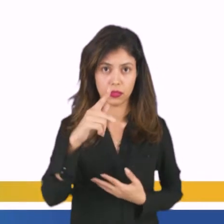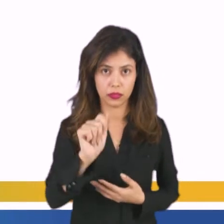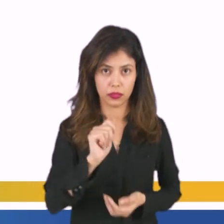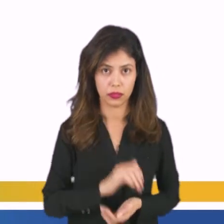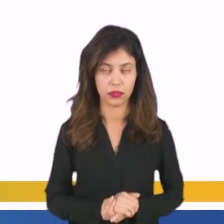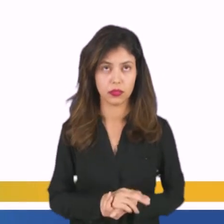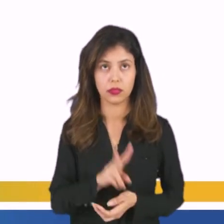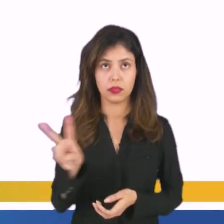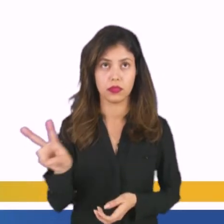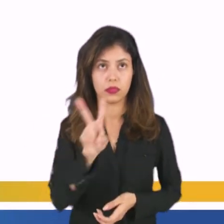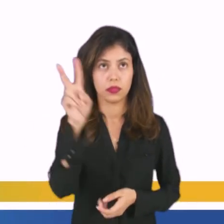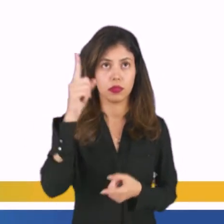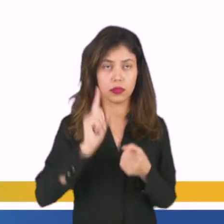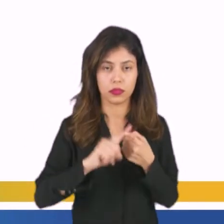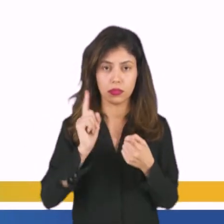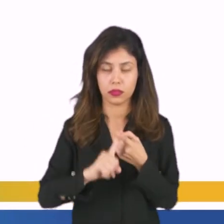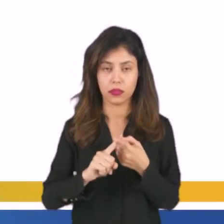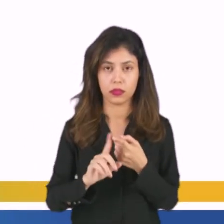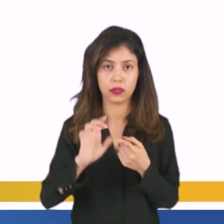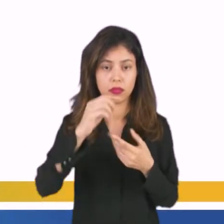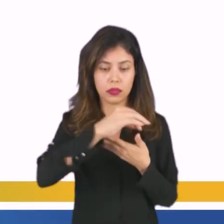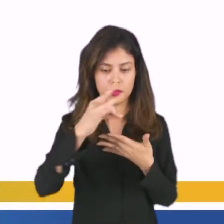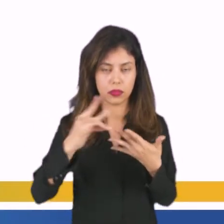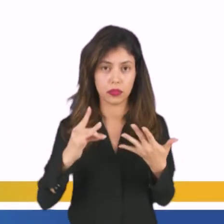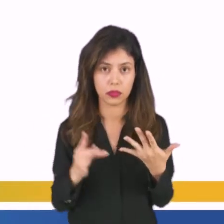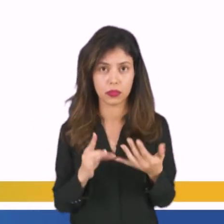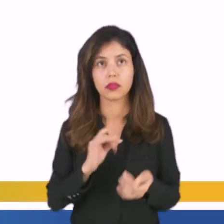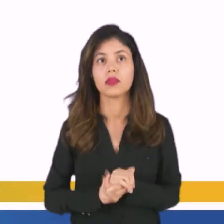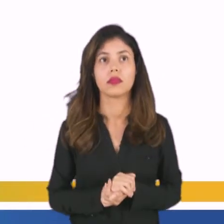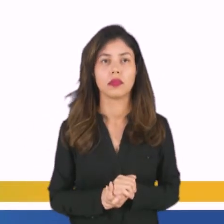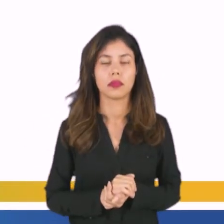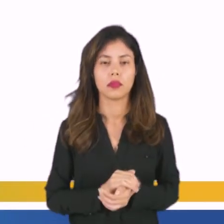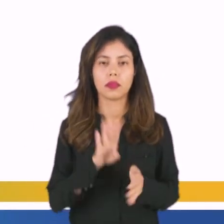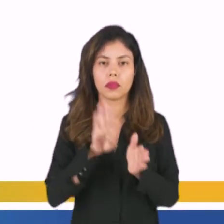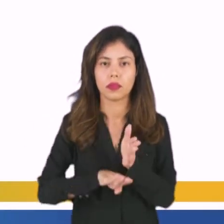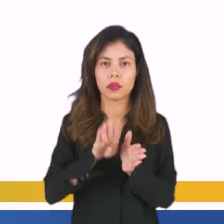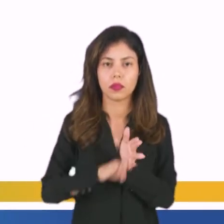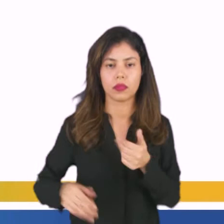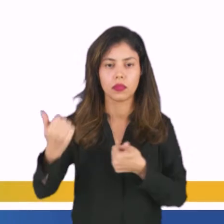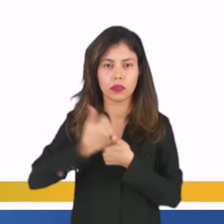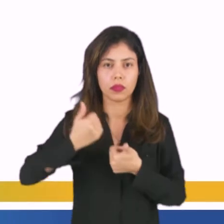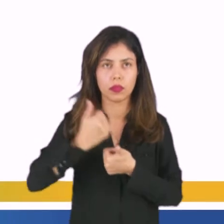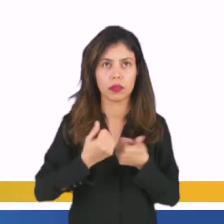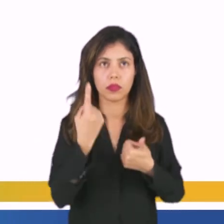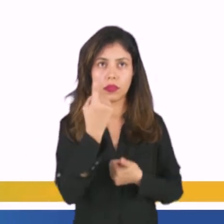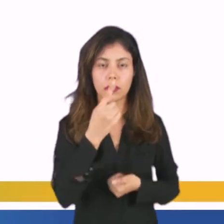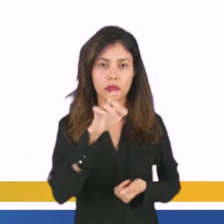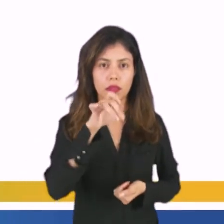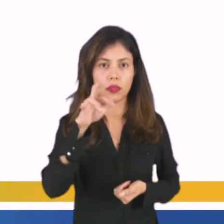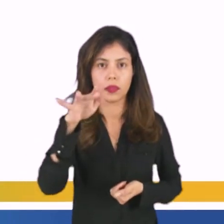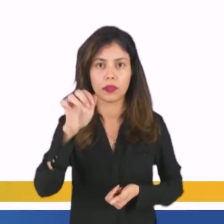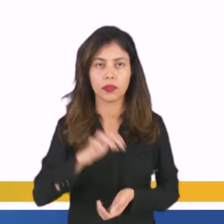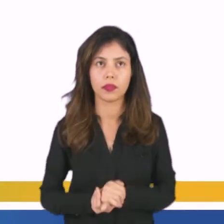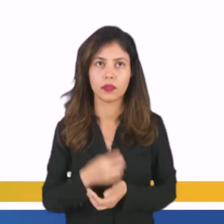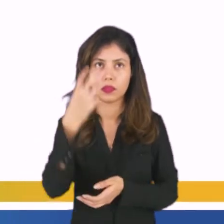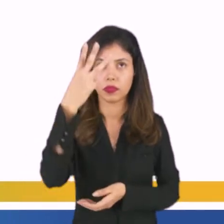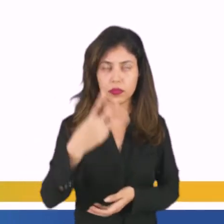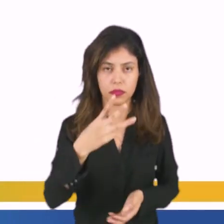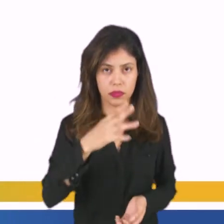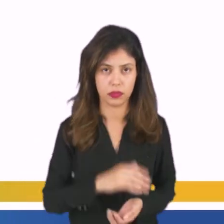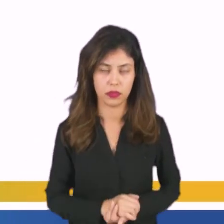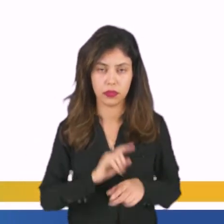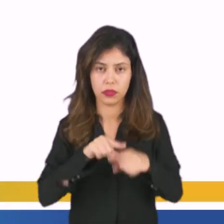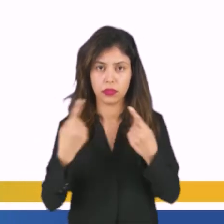PA o valor do primeiro elemento e do segundo elemento, nós vamos substituir no primeiro elemento, que é o